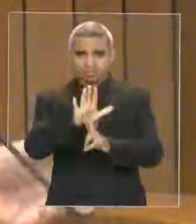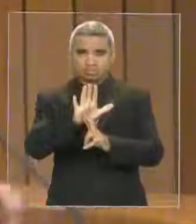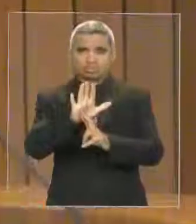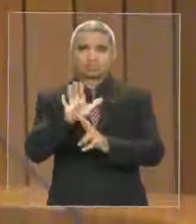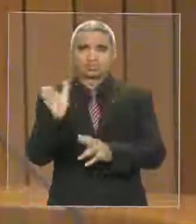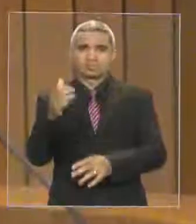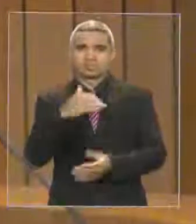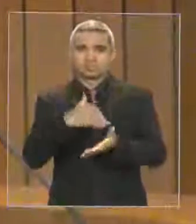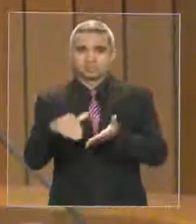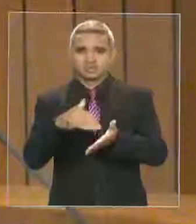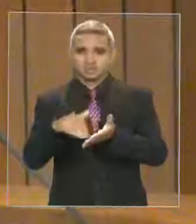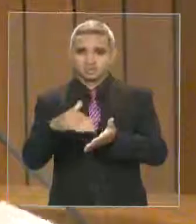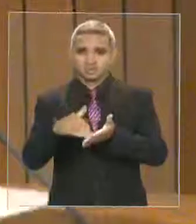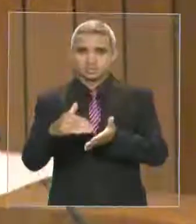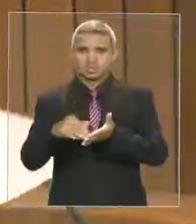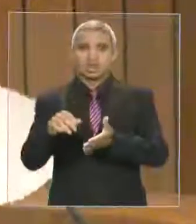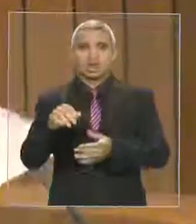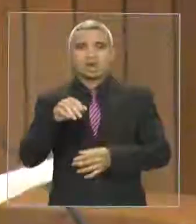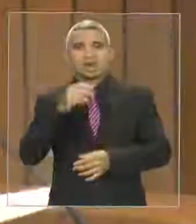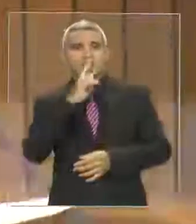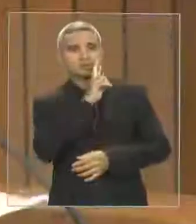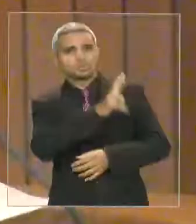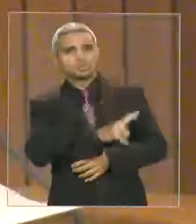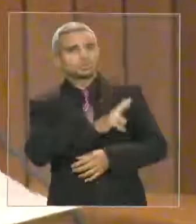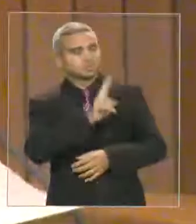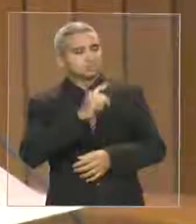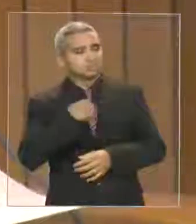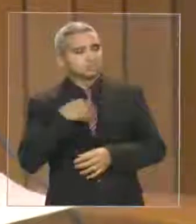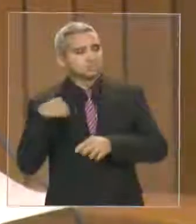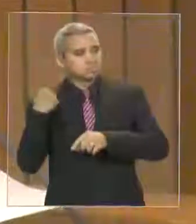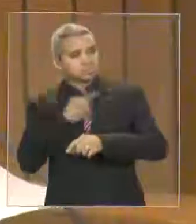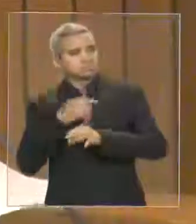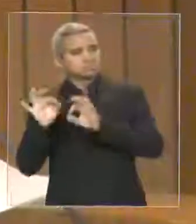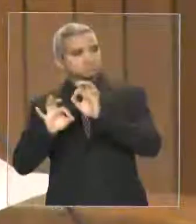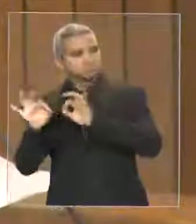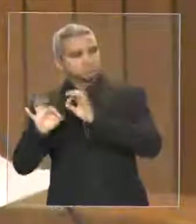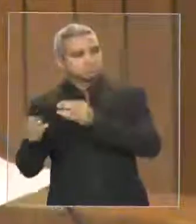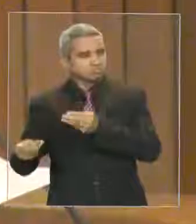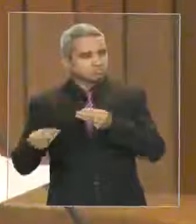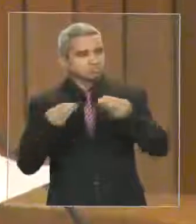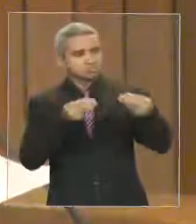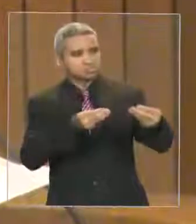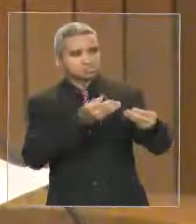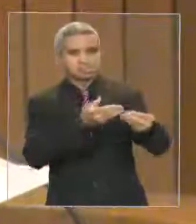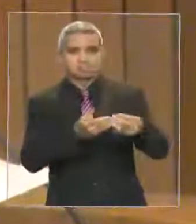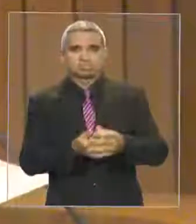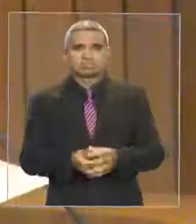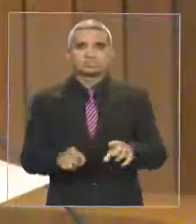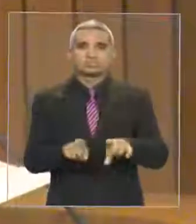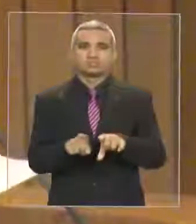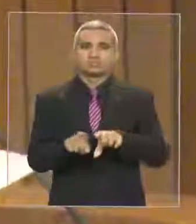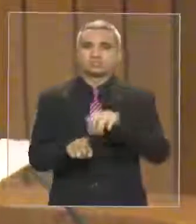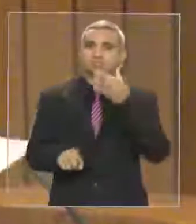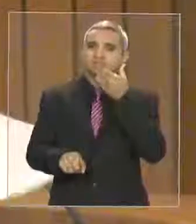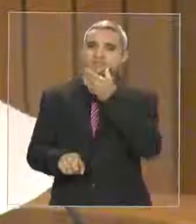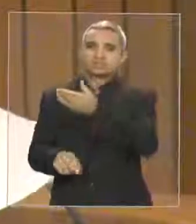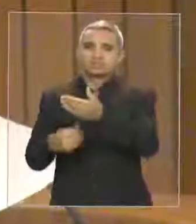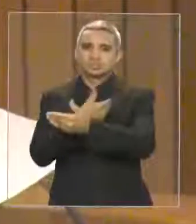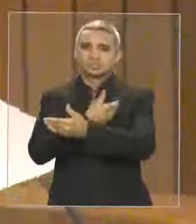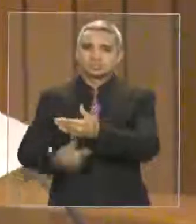nenhum em fornecer esse dado, fornecer essas informações. Até porque nós solicitamos também ao governador Flávio Dino, ao secretário de